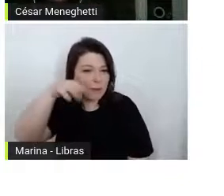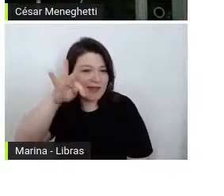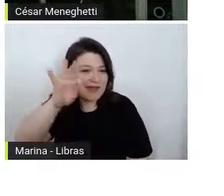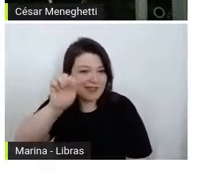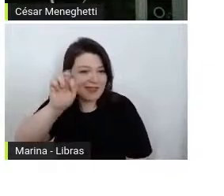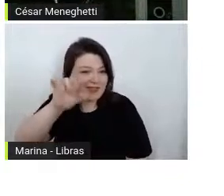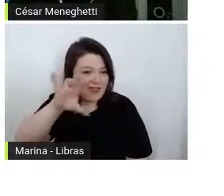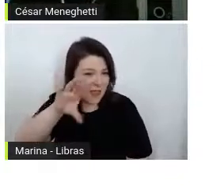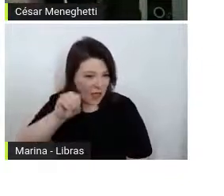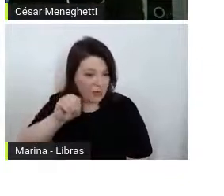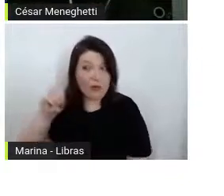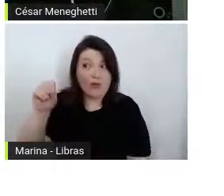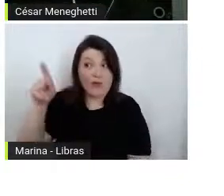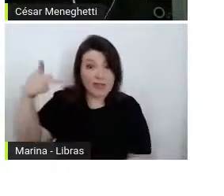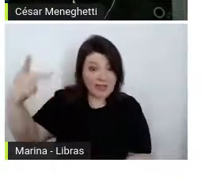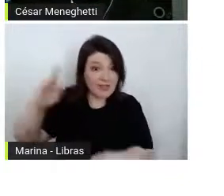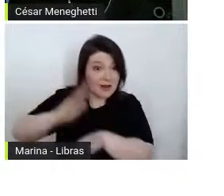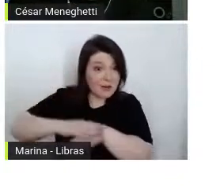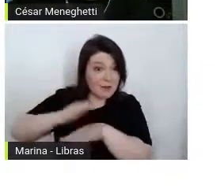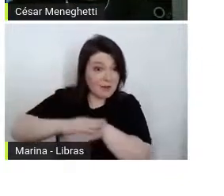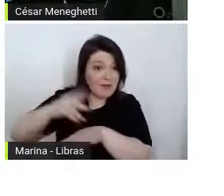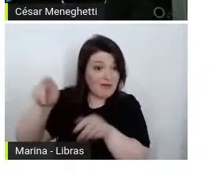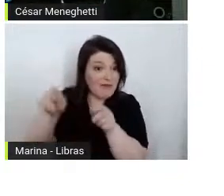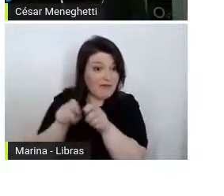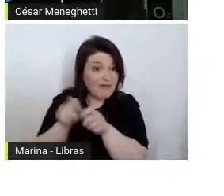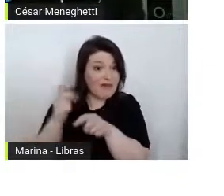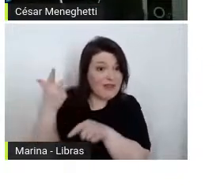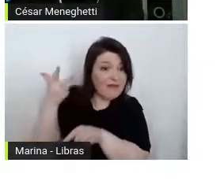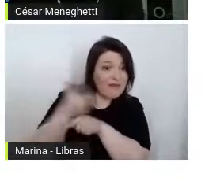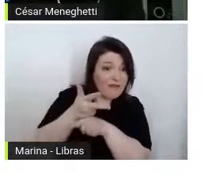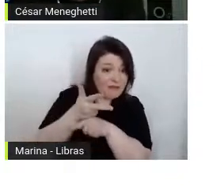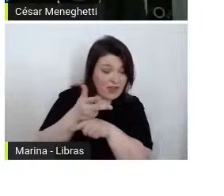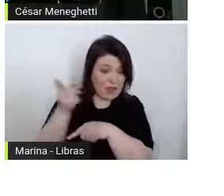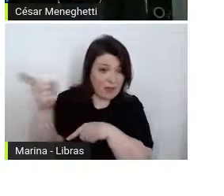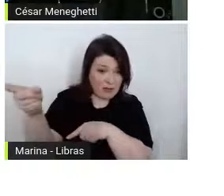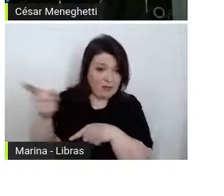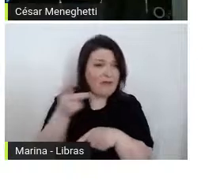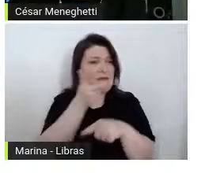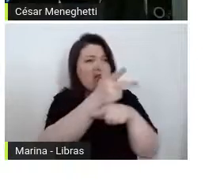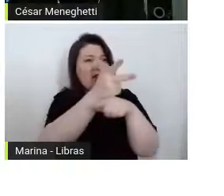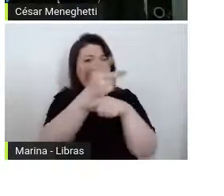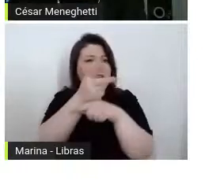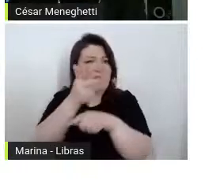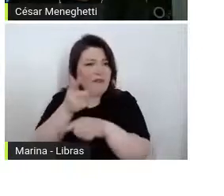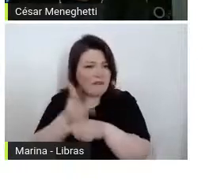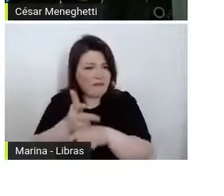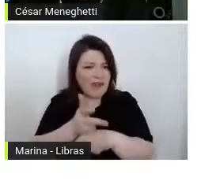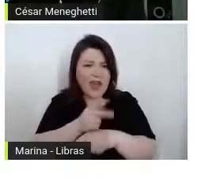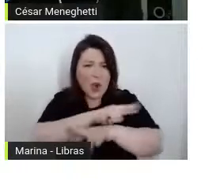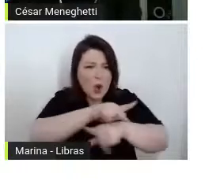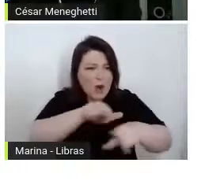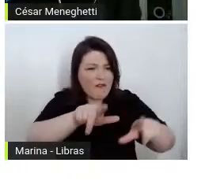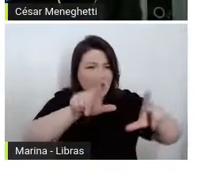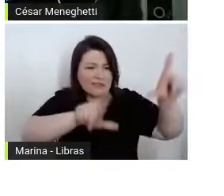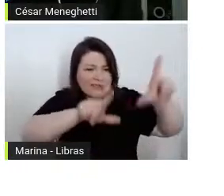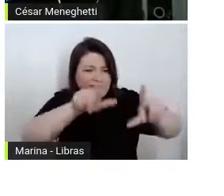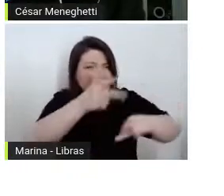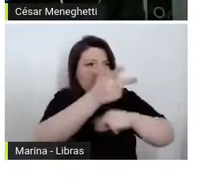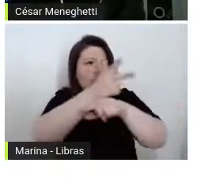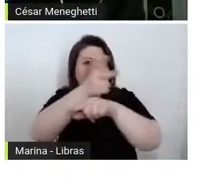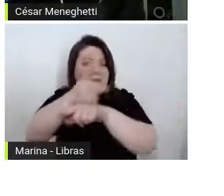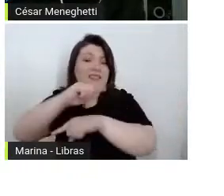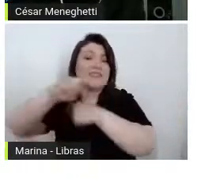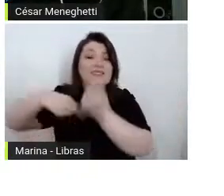Coutinho, que eu vi muito tempo depois, acho que em 2010, 2011, na Mostra de São